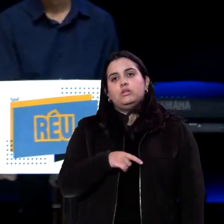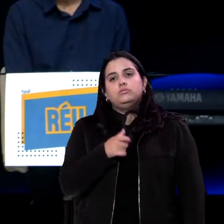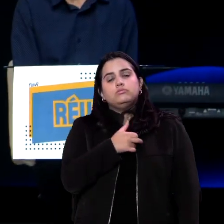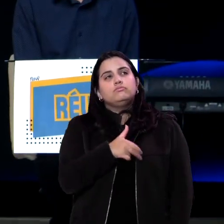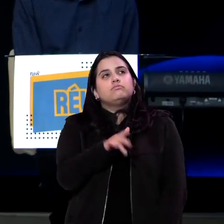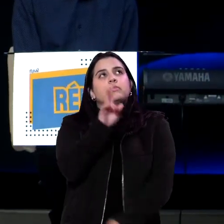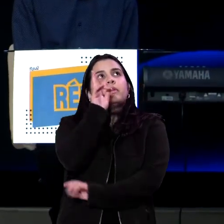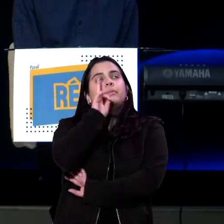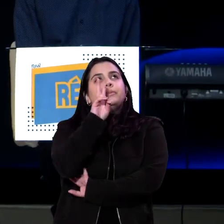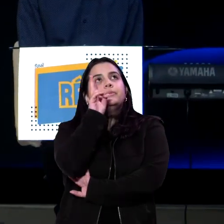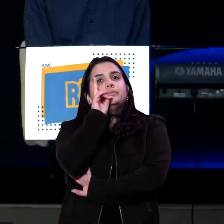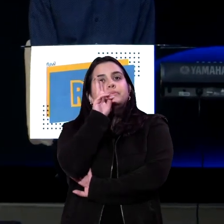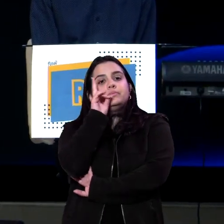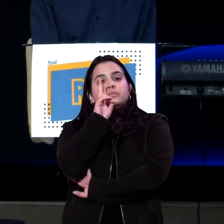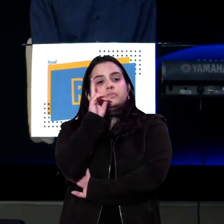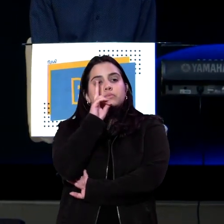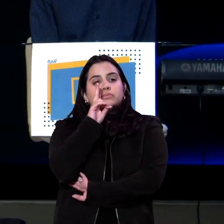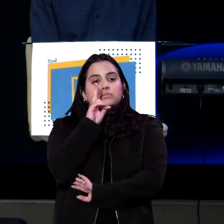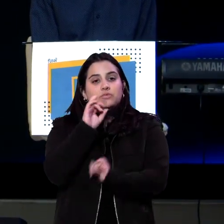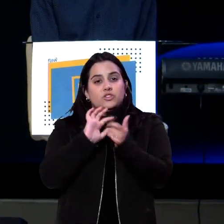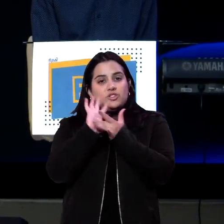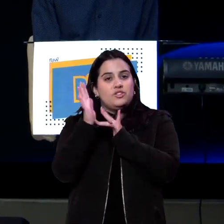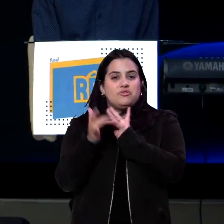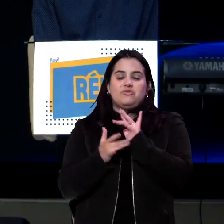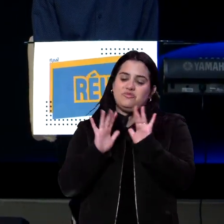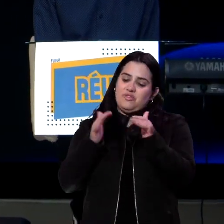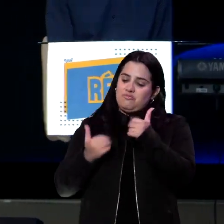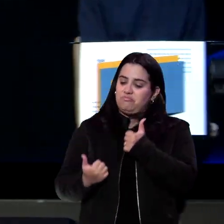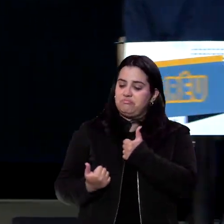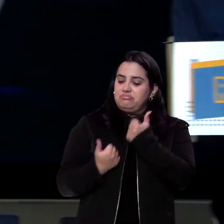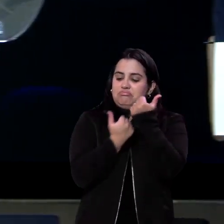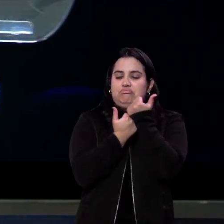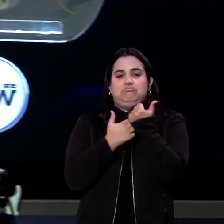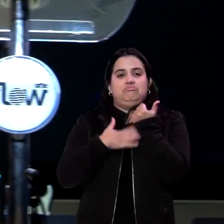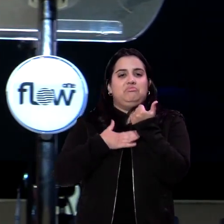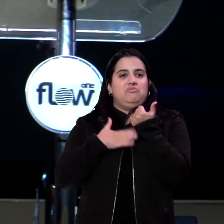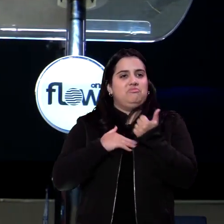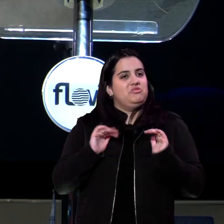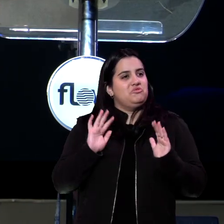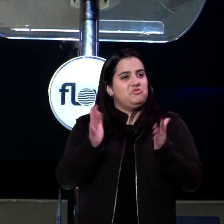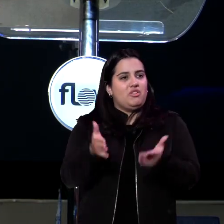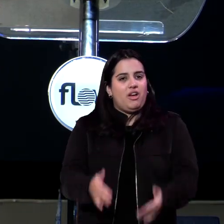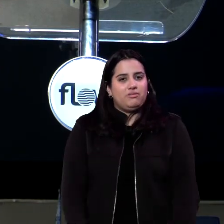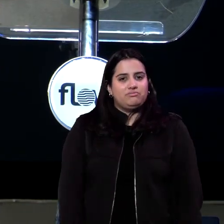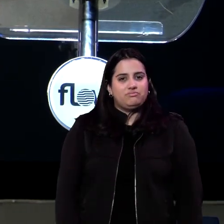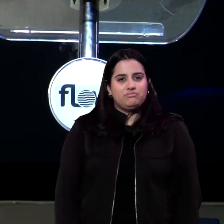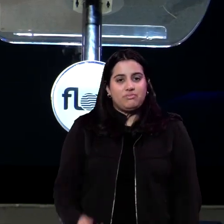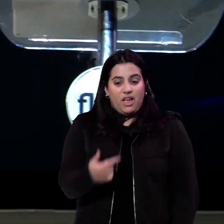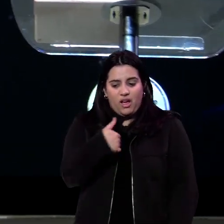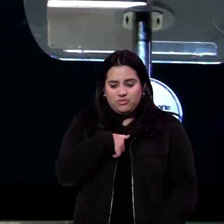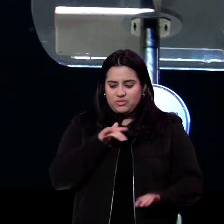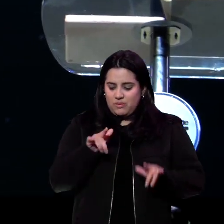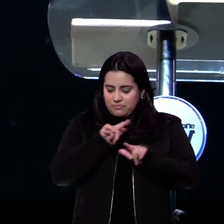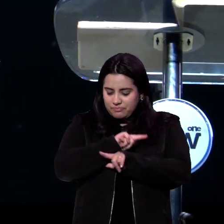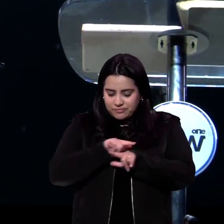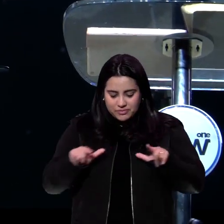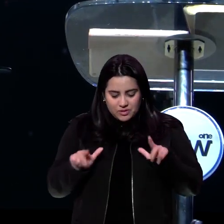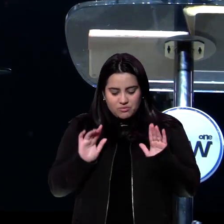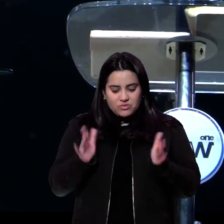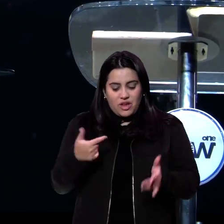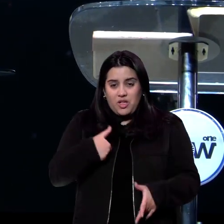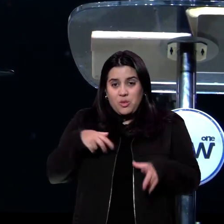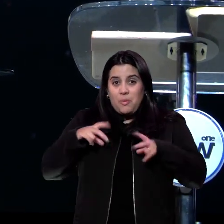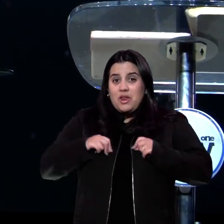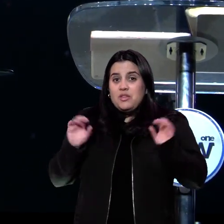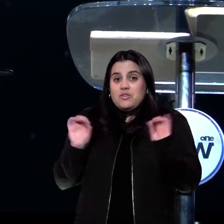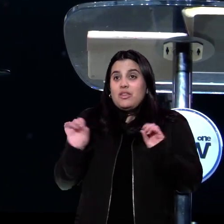lembro, Jesus foi réu no meu lugar. O juiz já me absolveu. Mesmo sem eu merecer, glória a Deus,